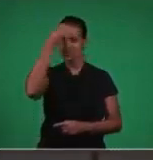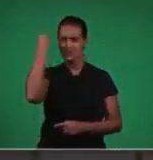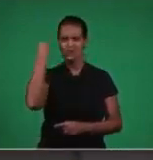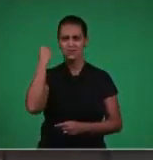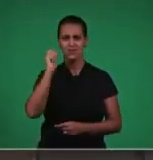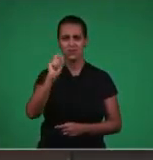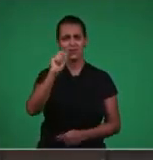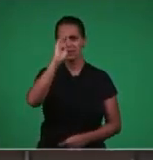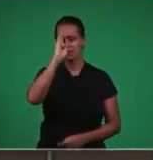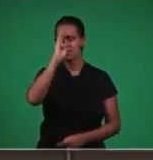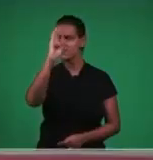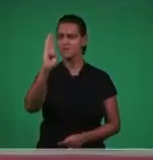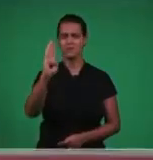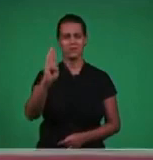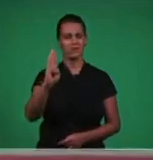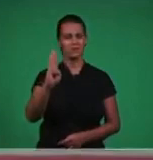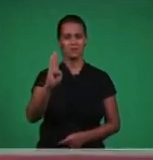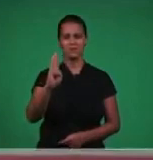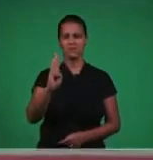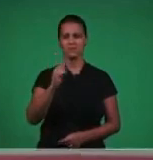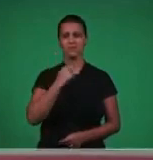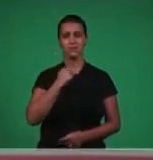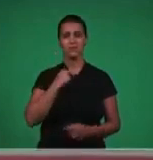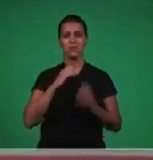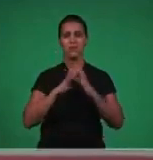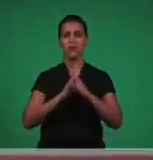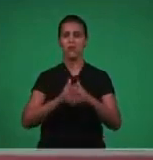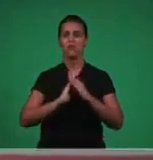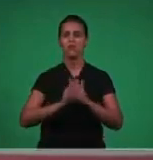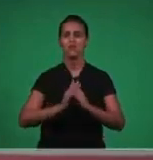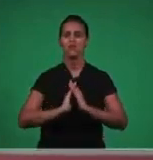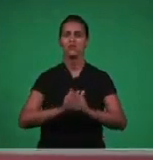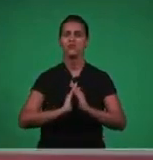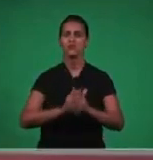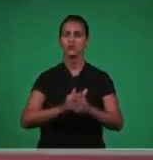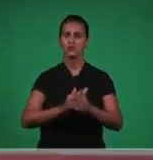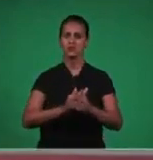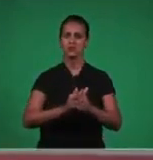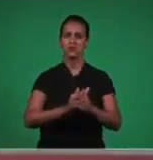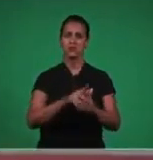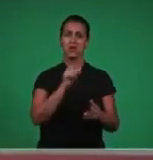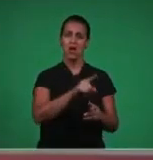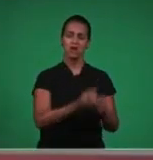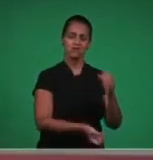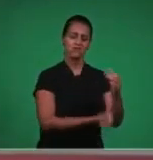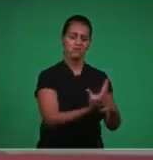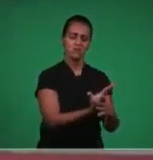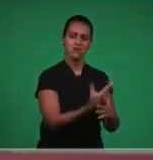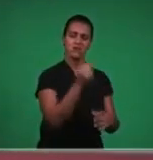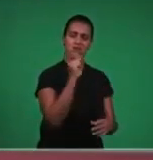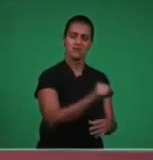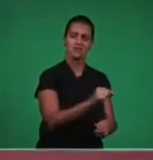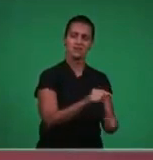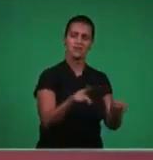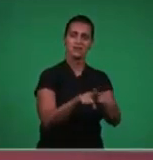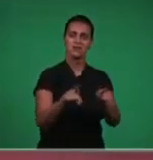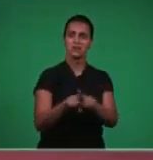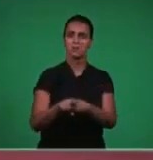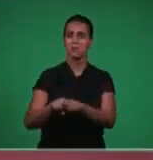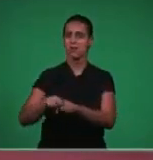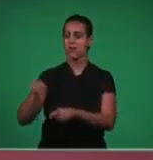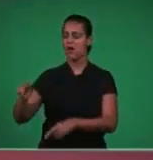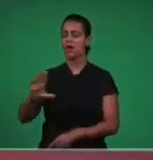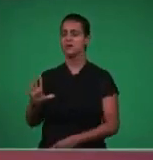podemos confundir recite, que está aqui, obra criadora com obra redentora. Esta aqui é